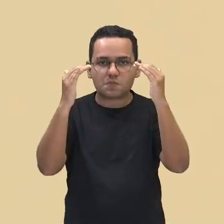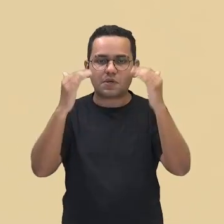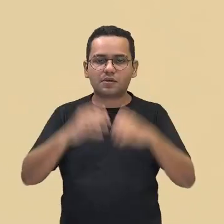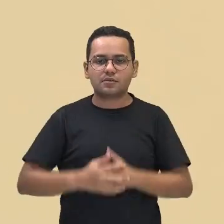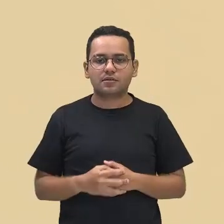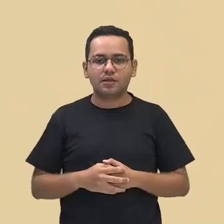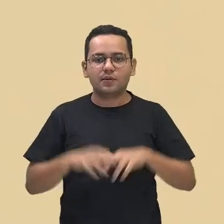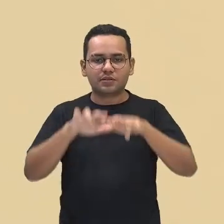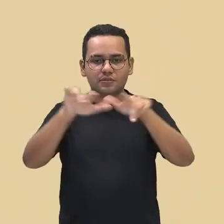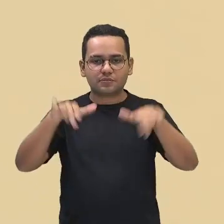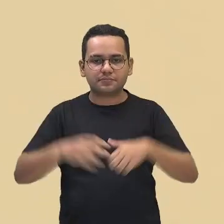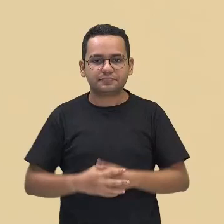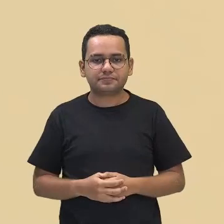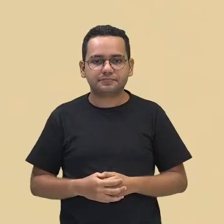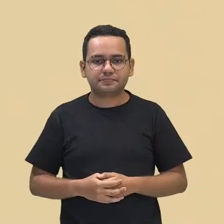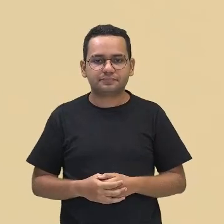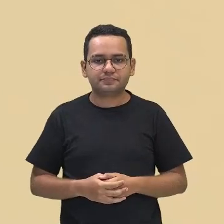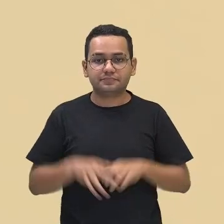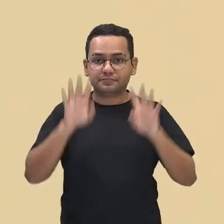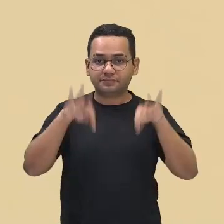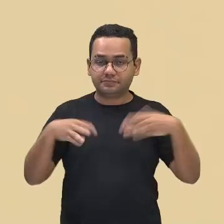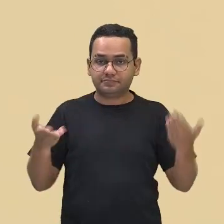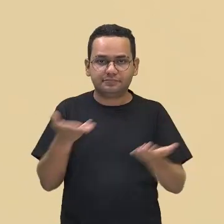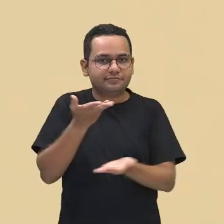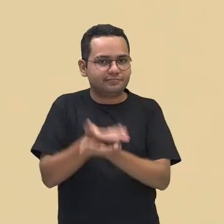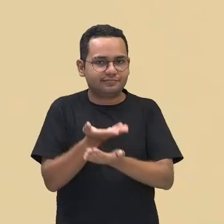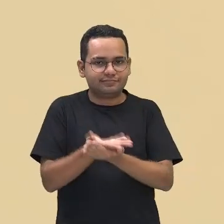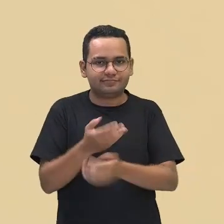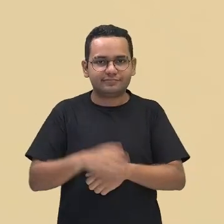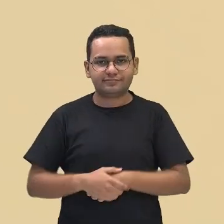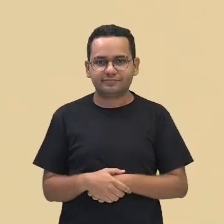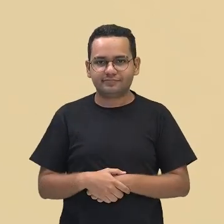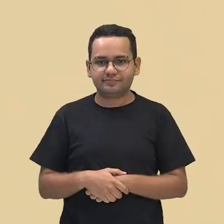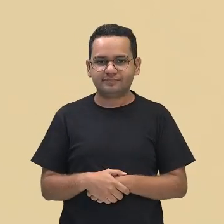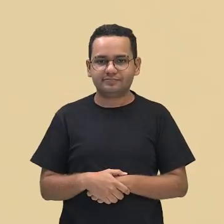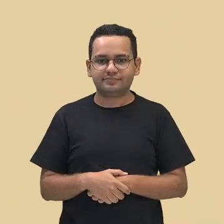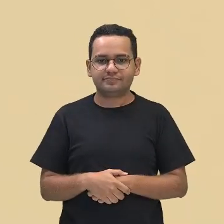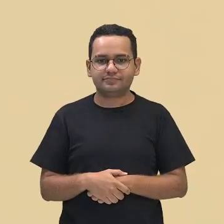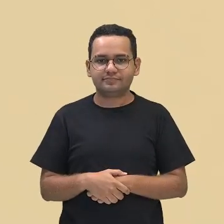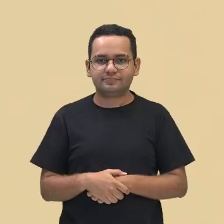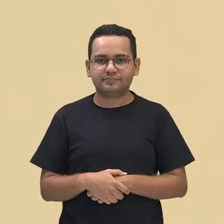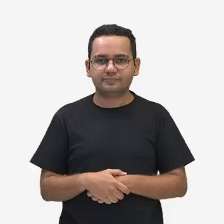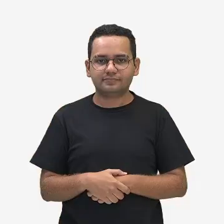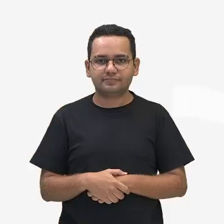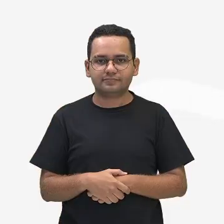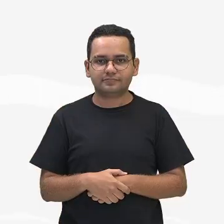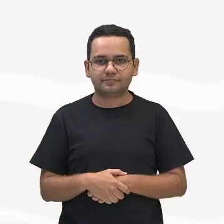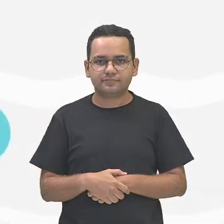diversidade. Muito bem, finalizamos então a nossa aula.